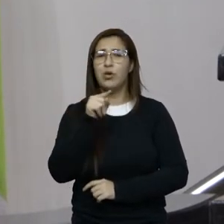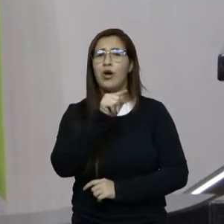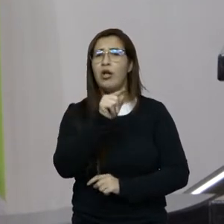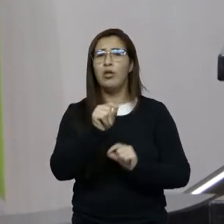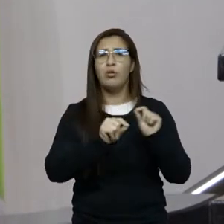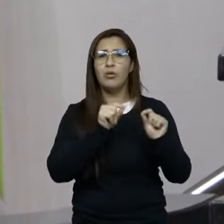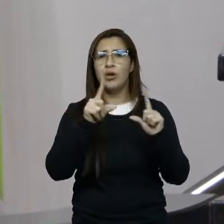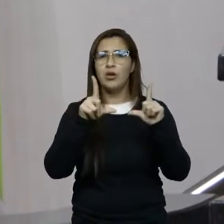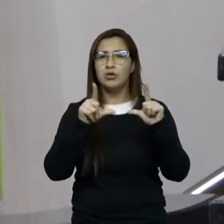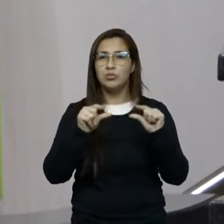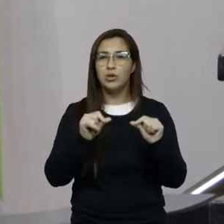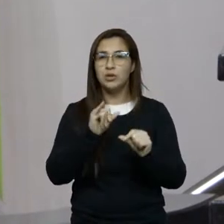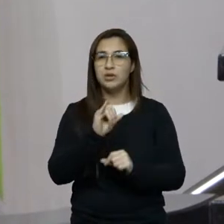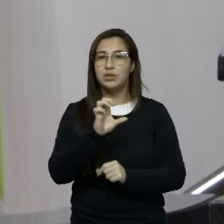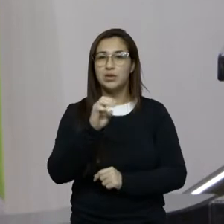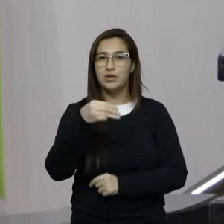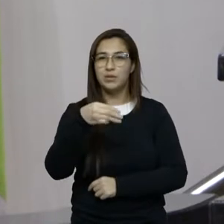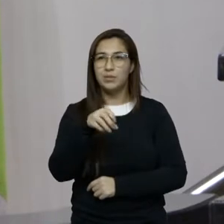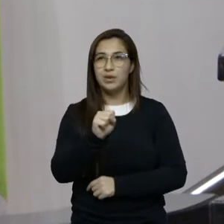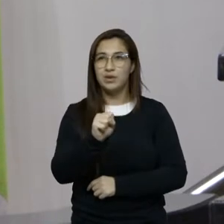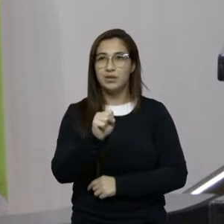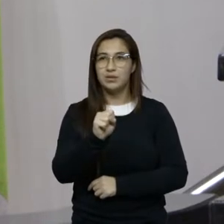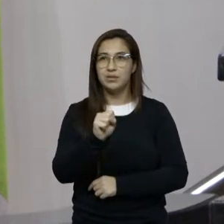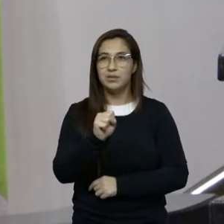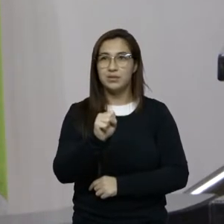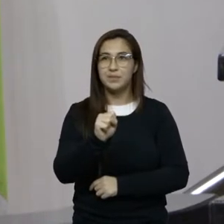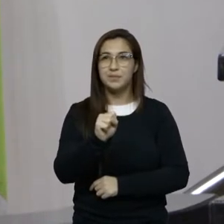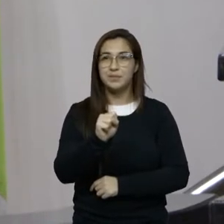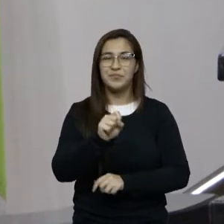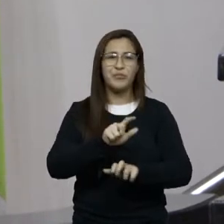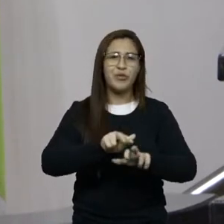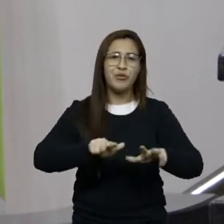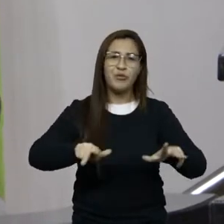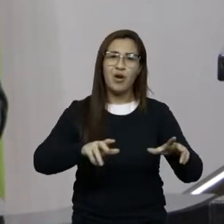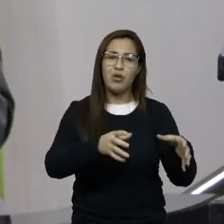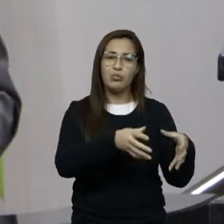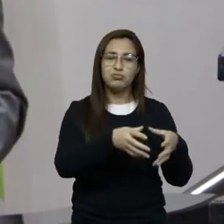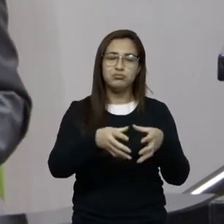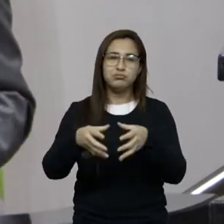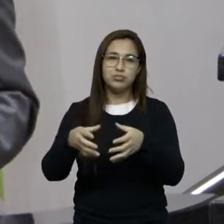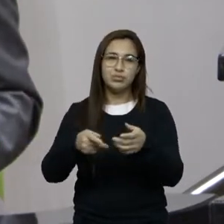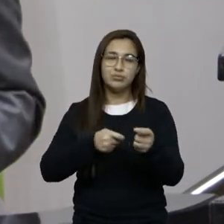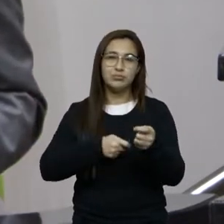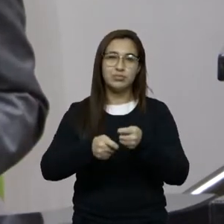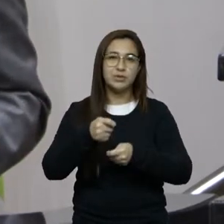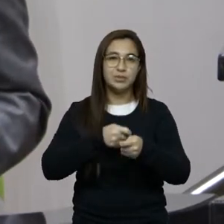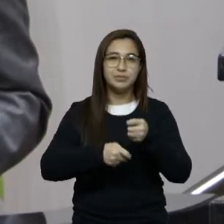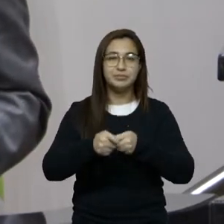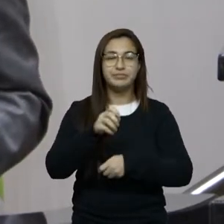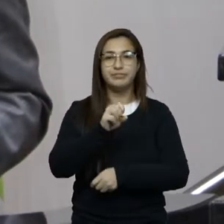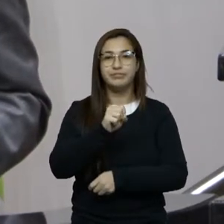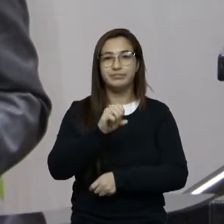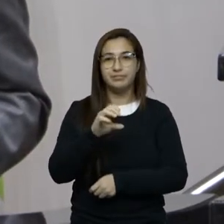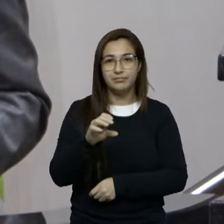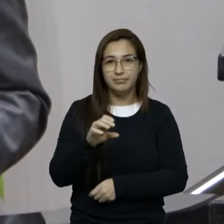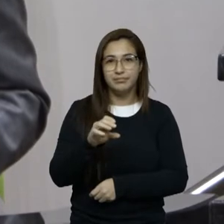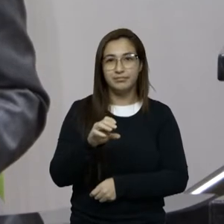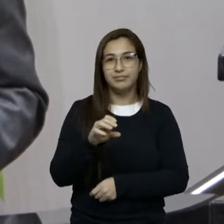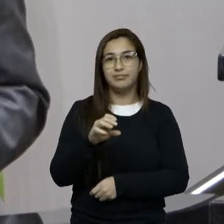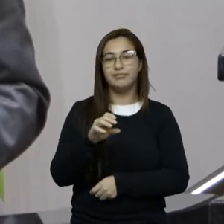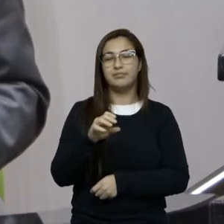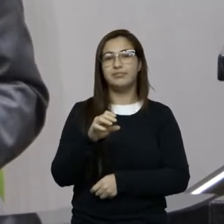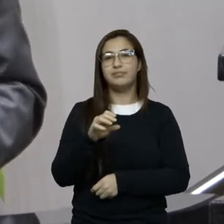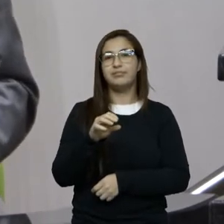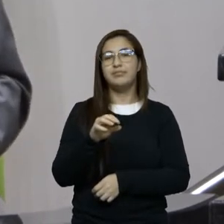da redução de ICMS de vários setores da economia de Santa Catarina bem como provado o